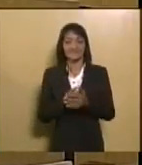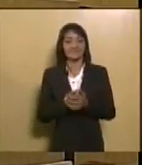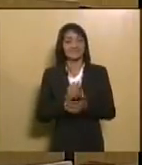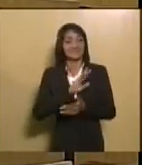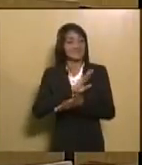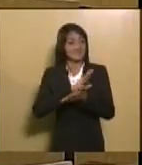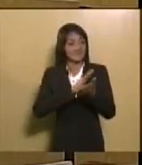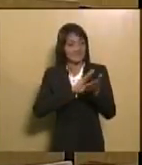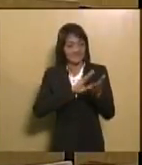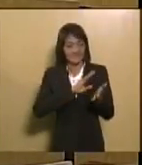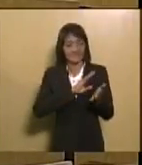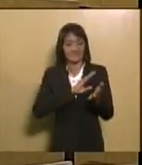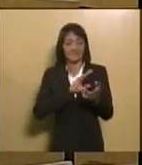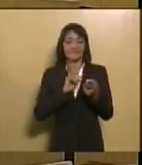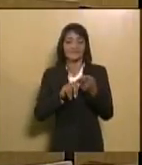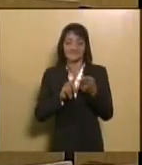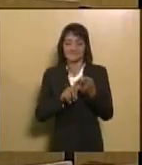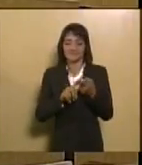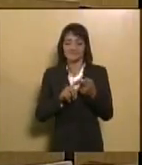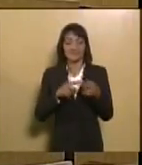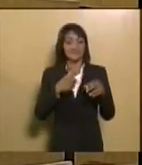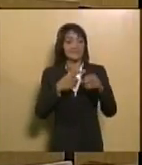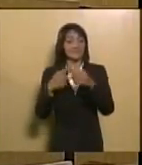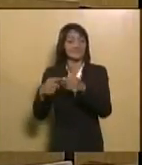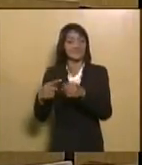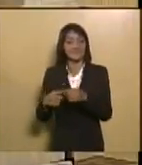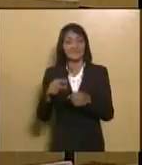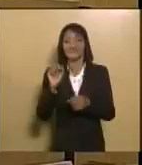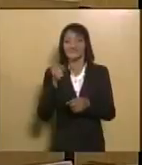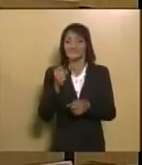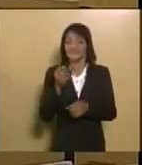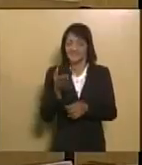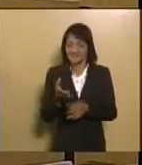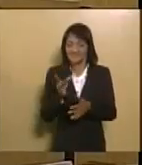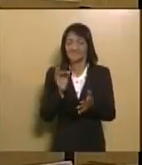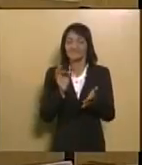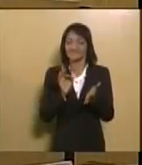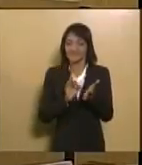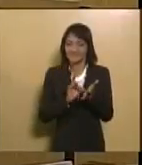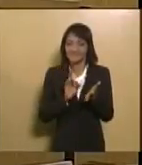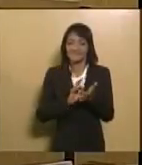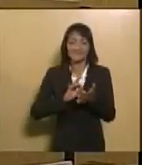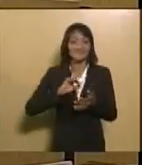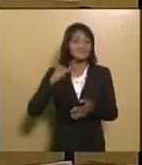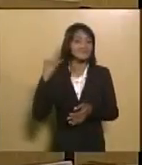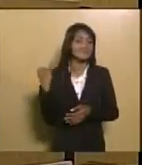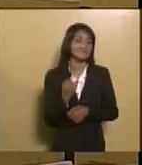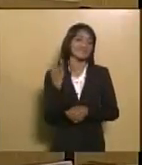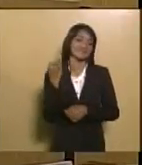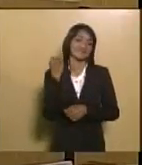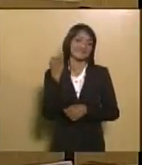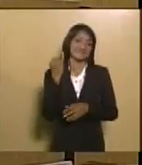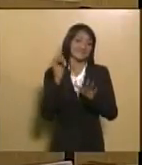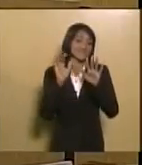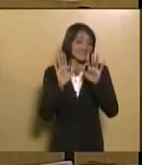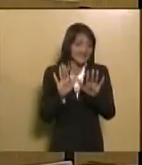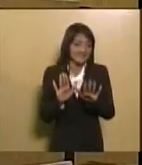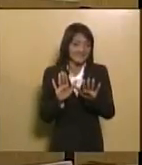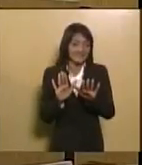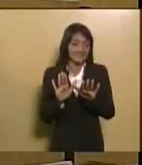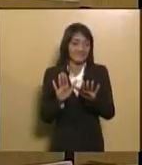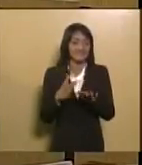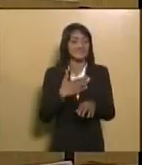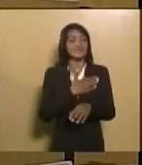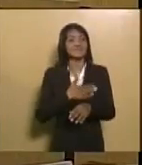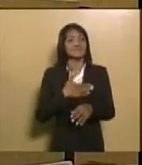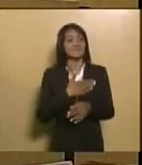colegas parlamentares no interior sergipano, realmente algo muito importante, mas inicialmente também